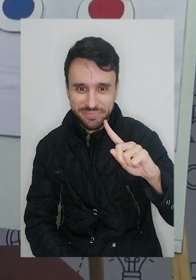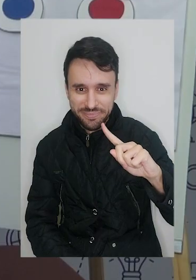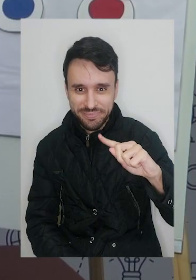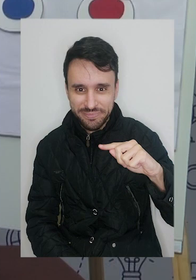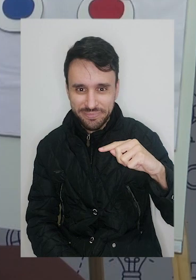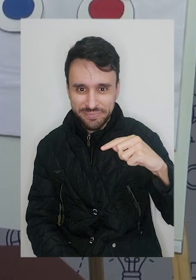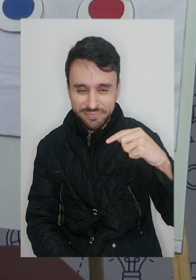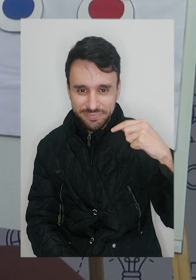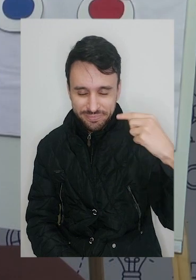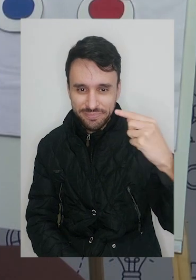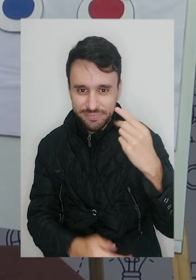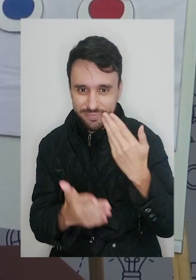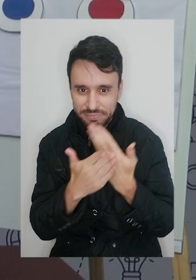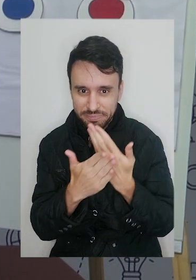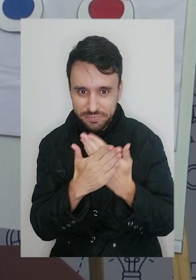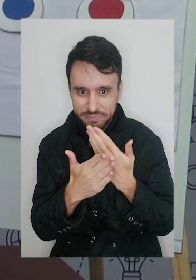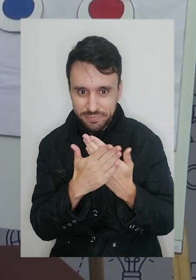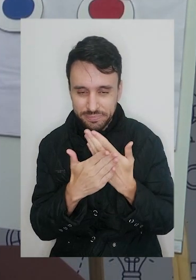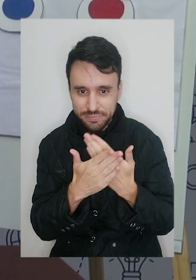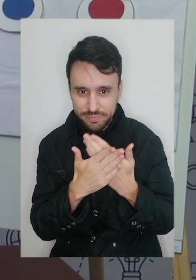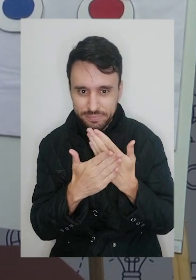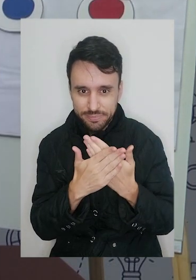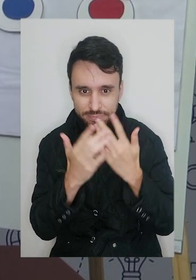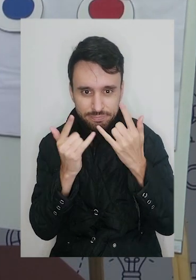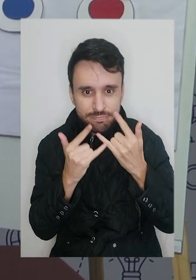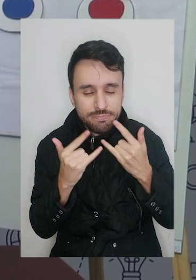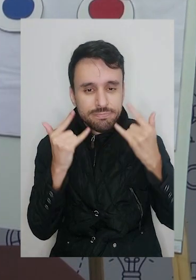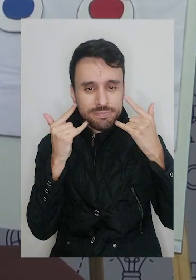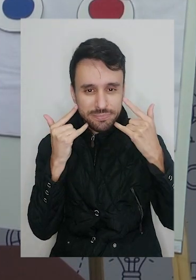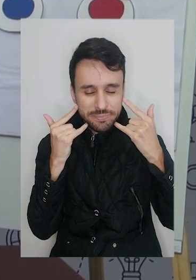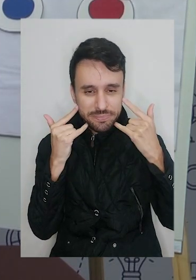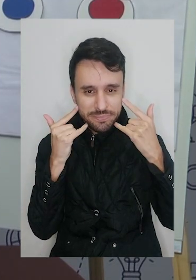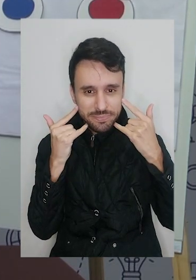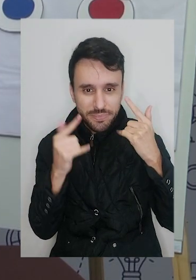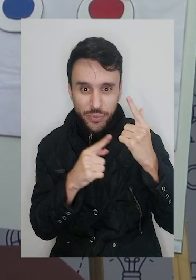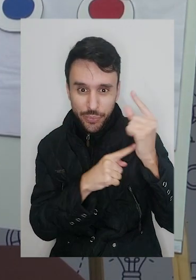na próxima aula. Vou colocar a minha máscara agora porque eu vou